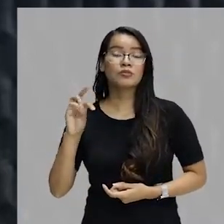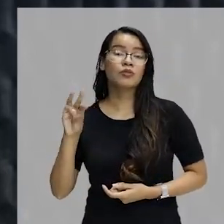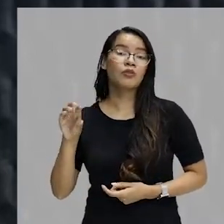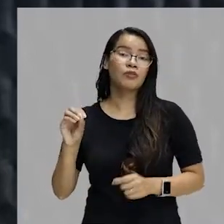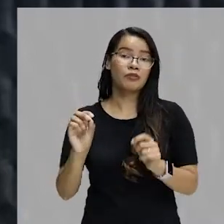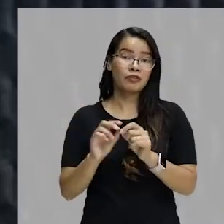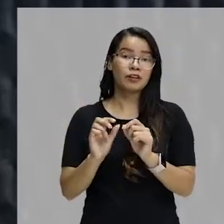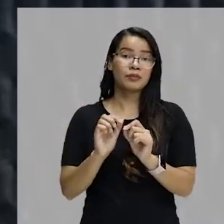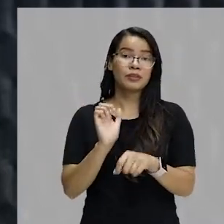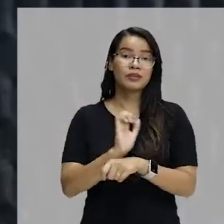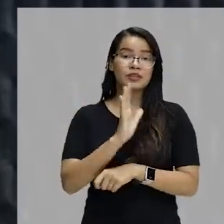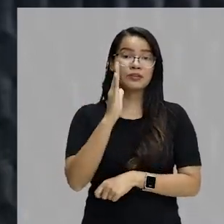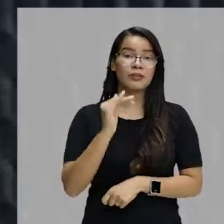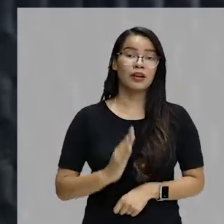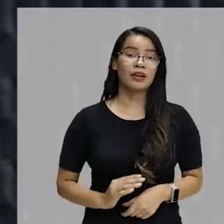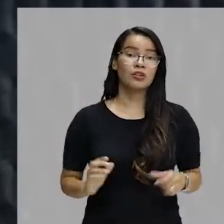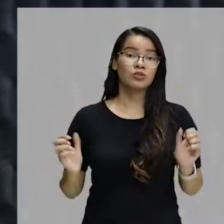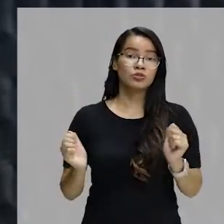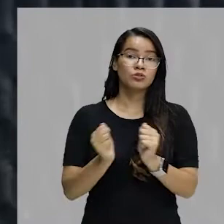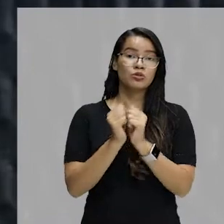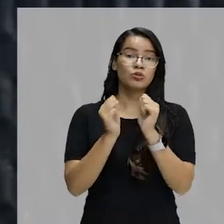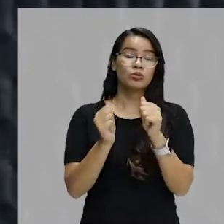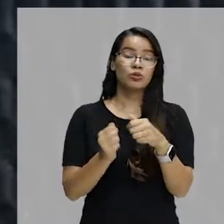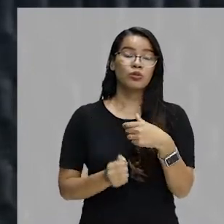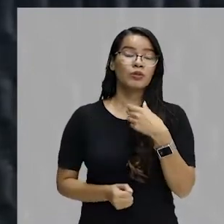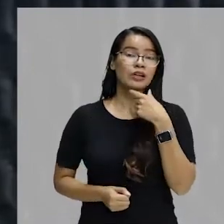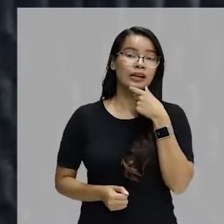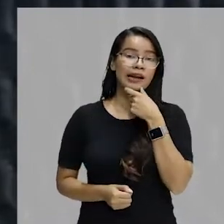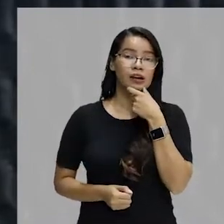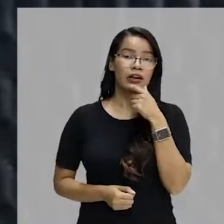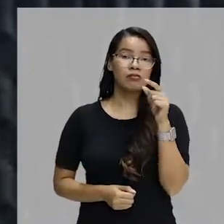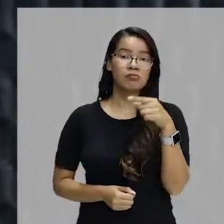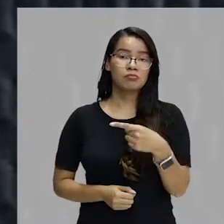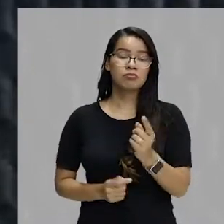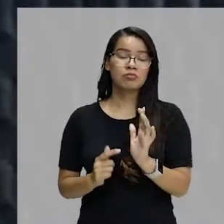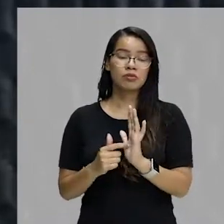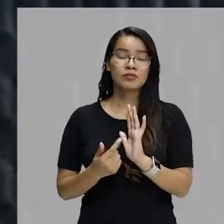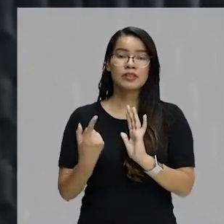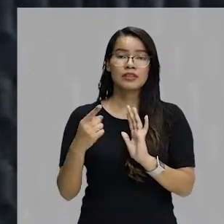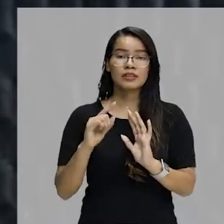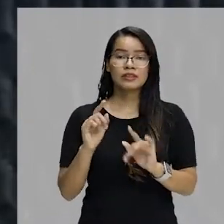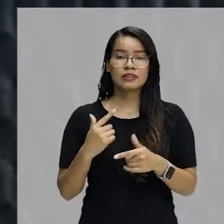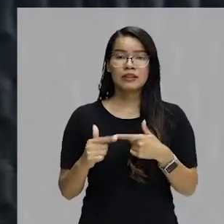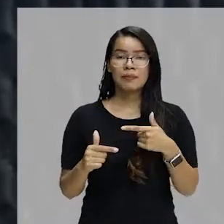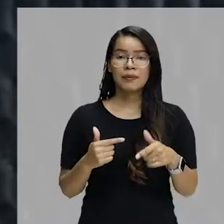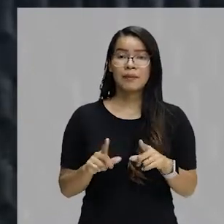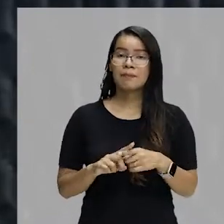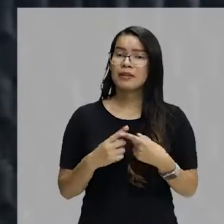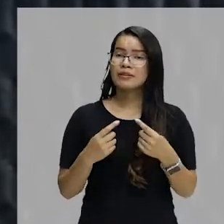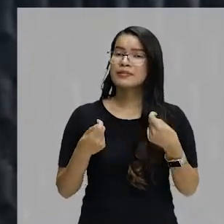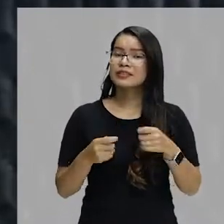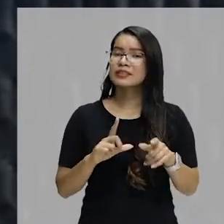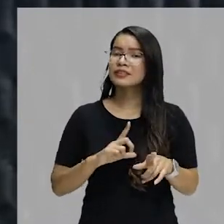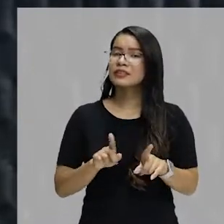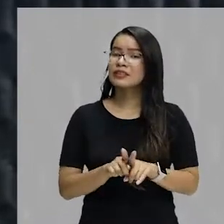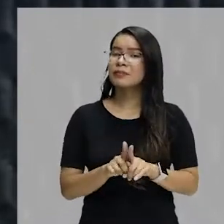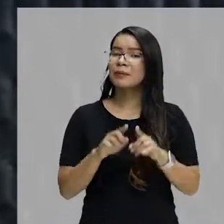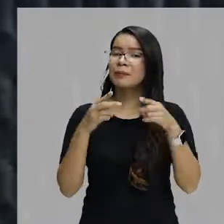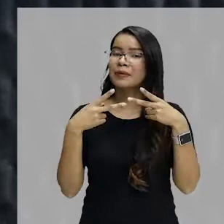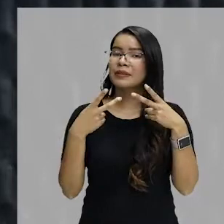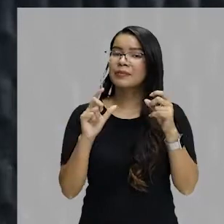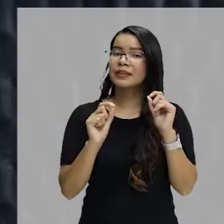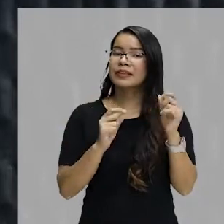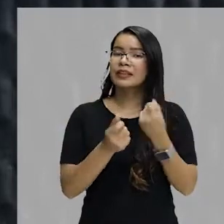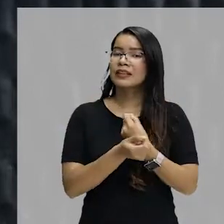ingleses. Então, esse é um dos pontos que você trabalha na ideia do reconhecimento externo, mas é preciso observar que essa independência,